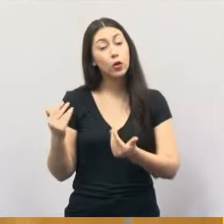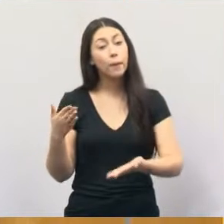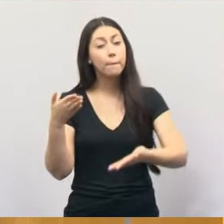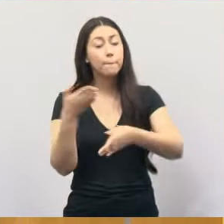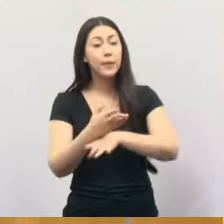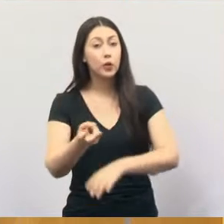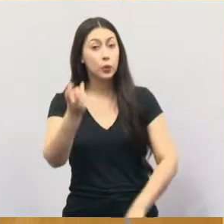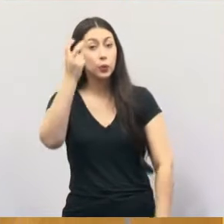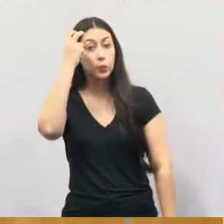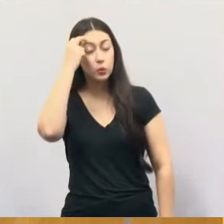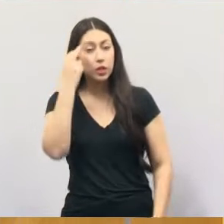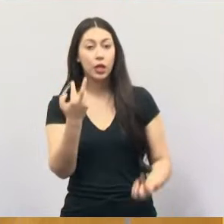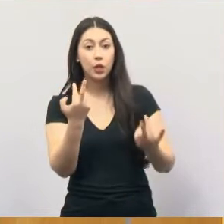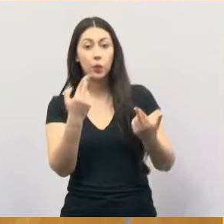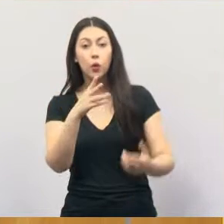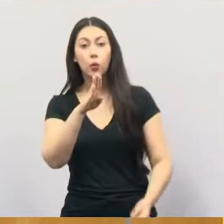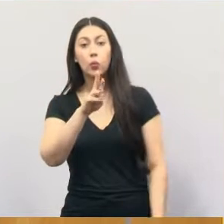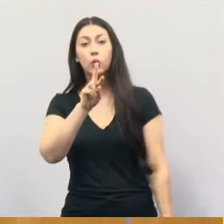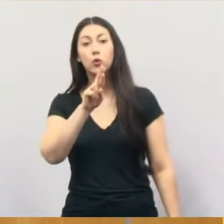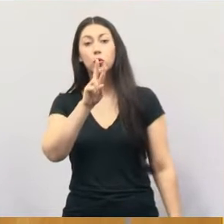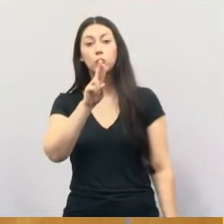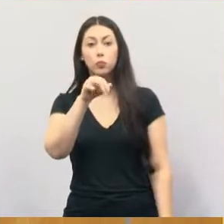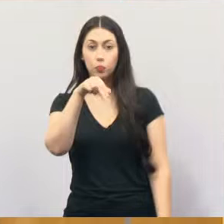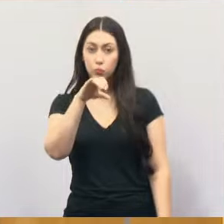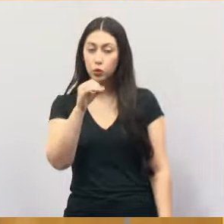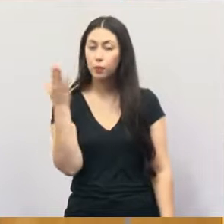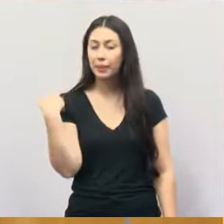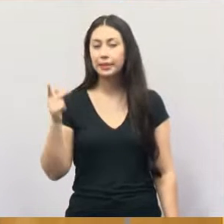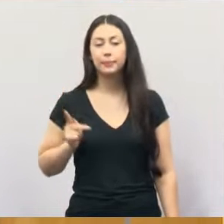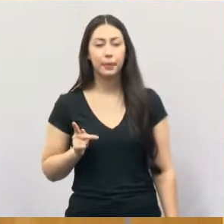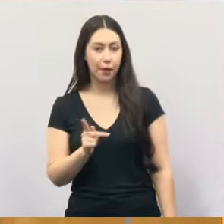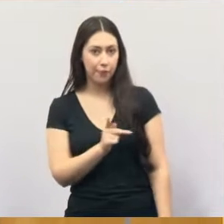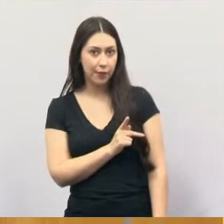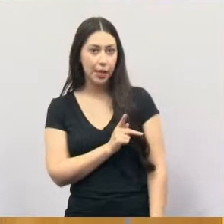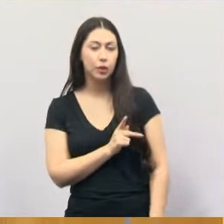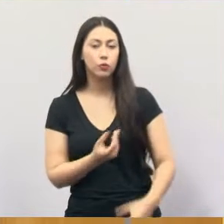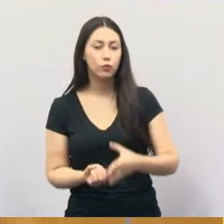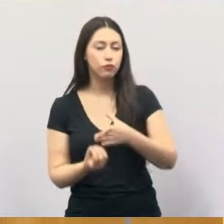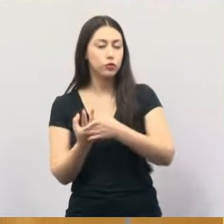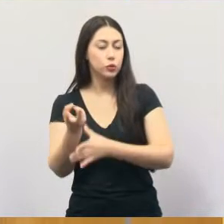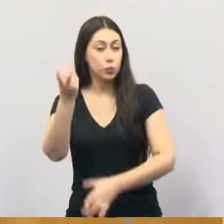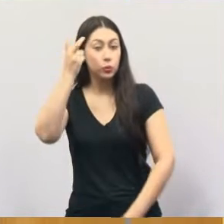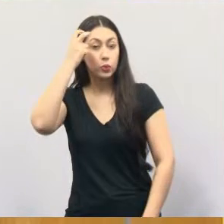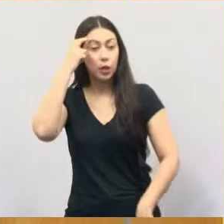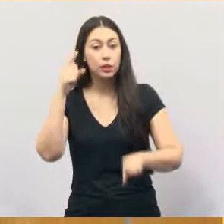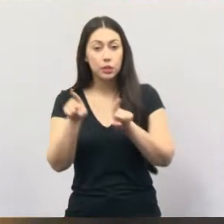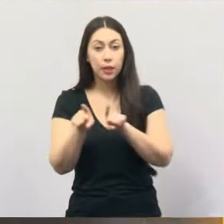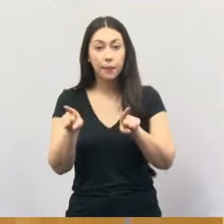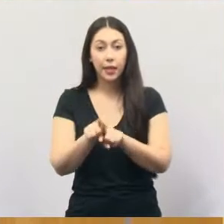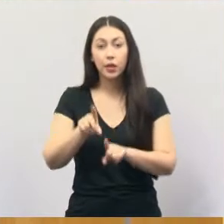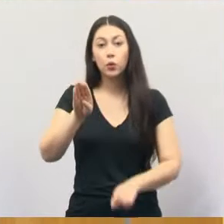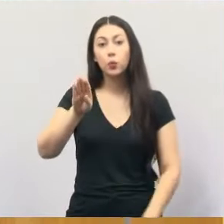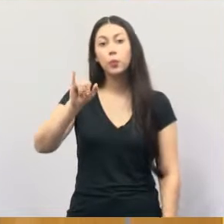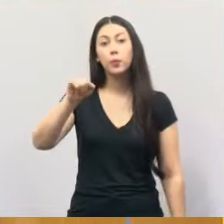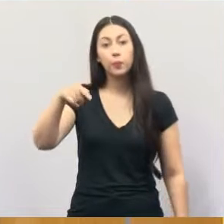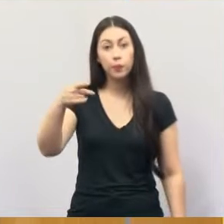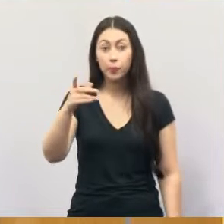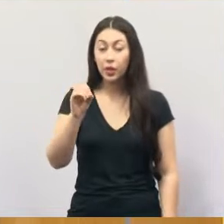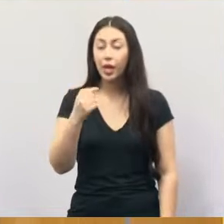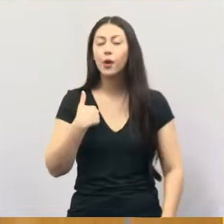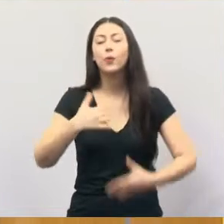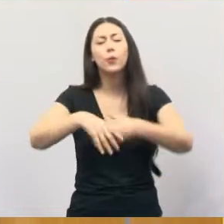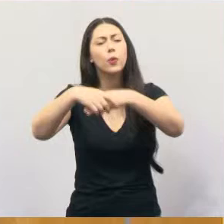Então, em nome do Bruno, que foi presidente da Fundação Cultural, e do BIM, que é o diretor atual, quero cumprimentar toda a